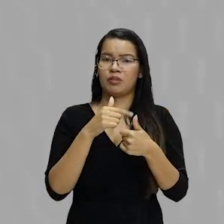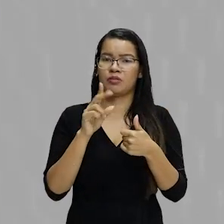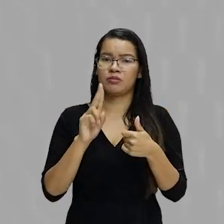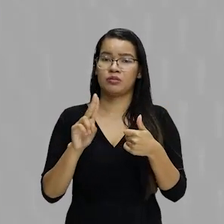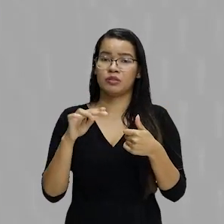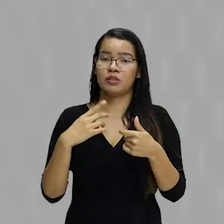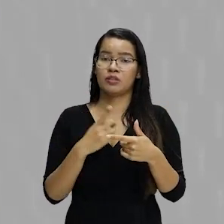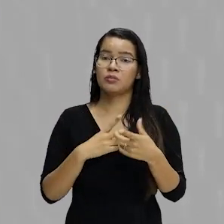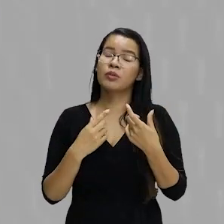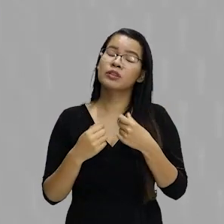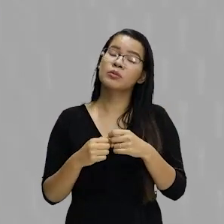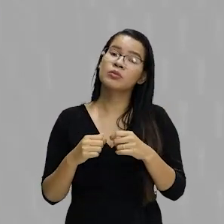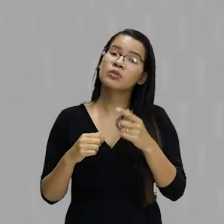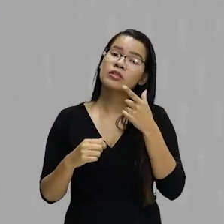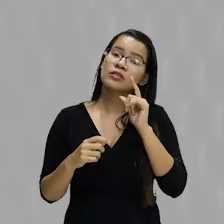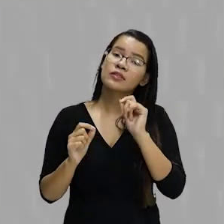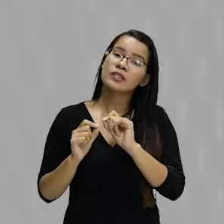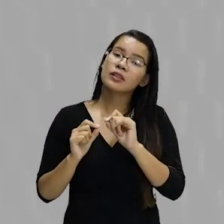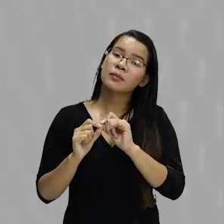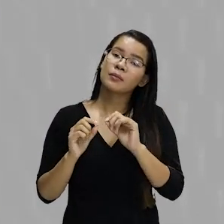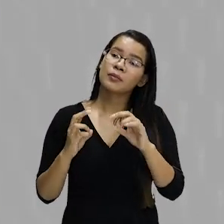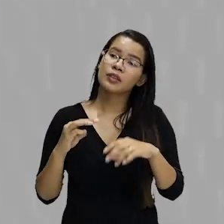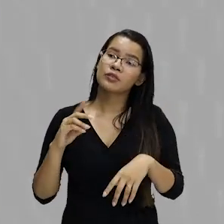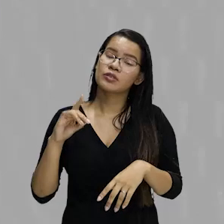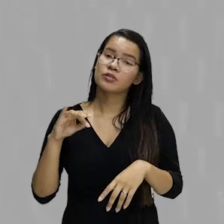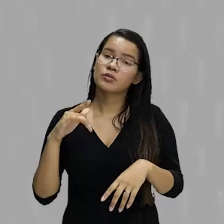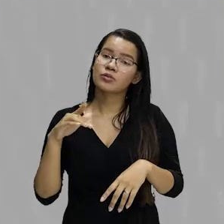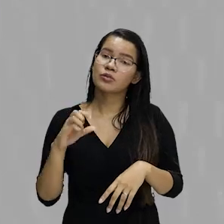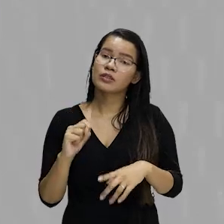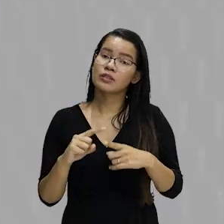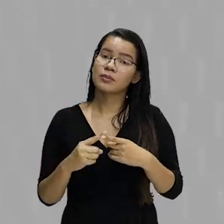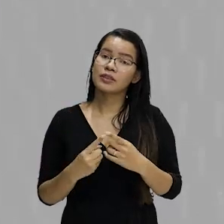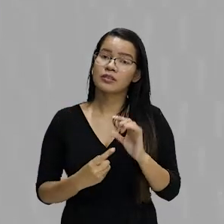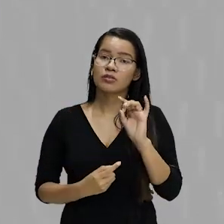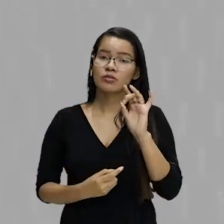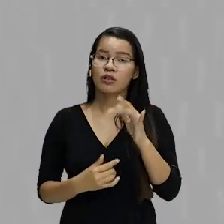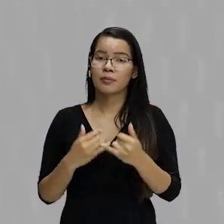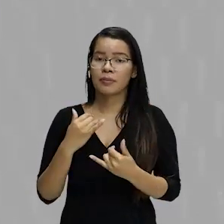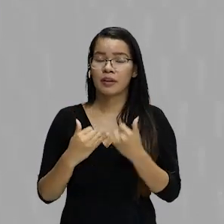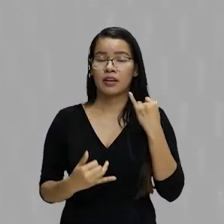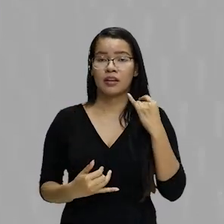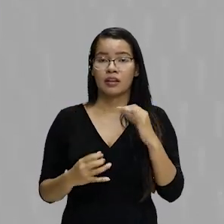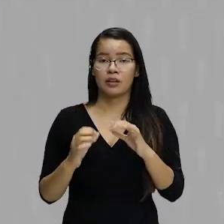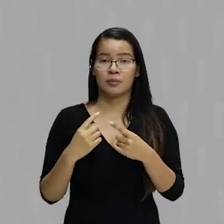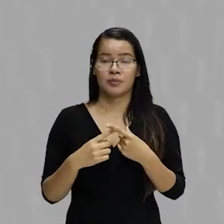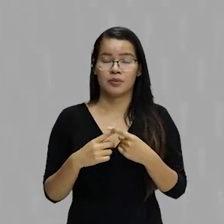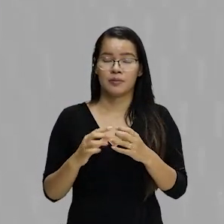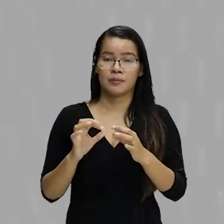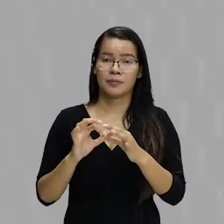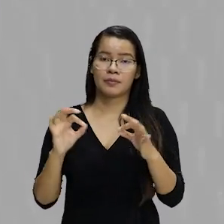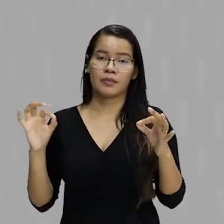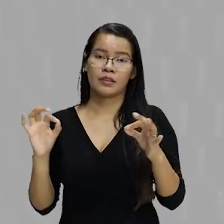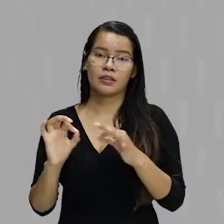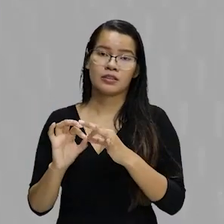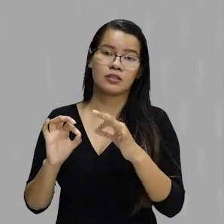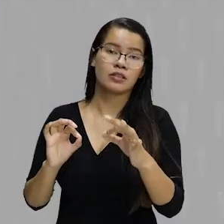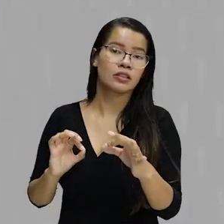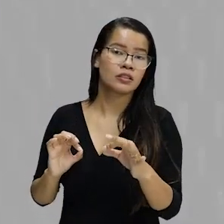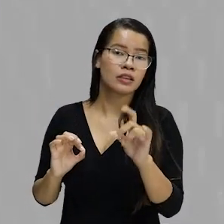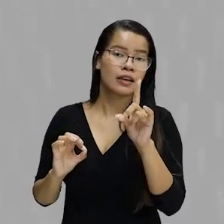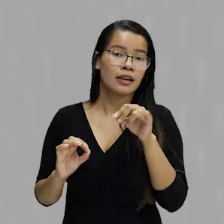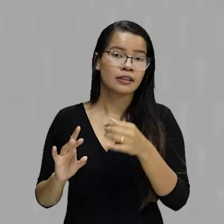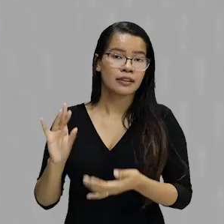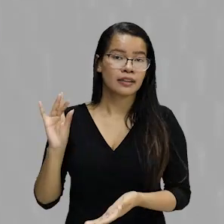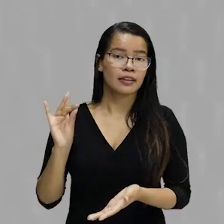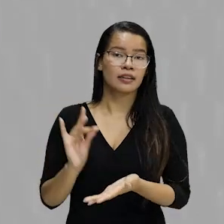da Terra, certo? Mas essas medições são medições diferentes, ok? A distância que é uma distância